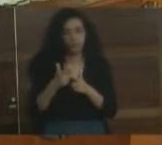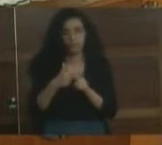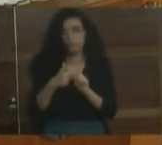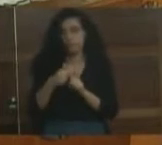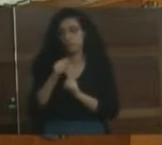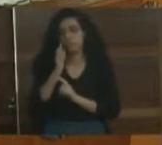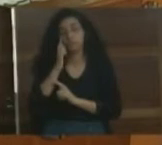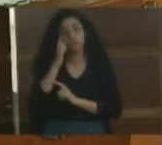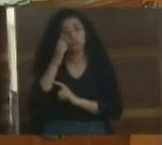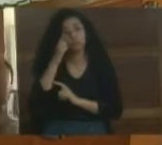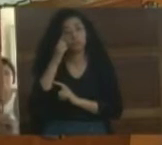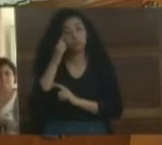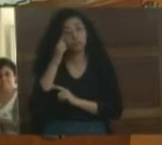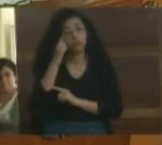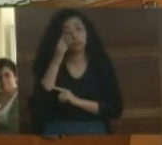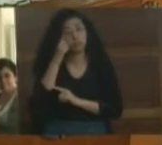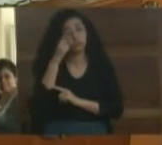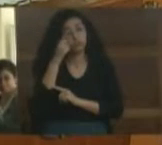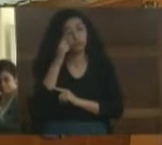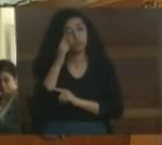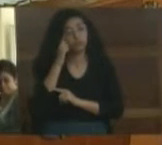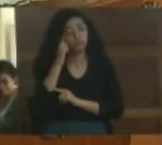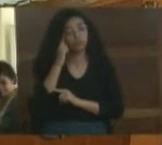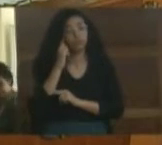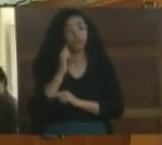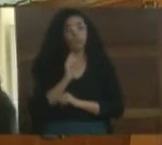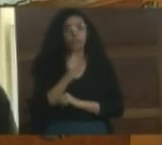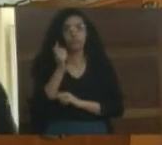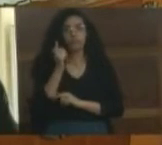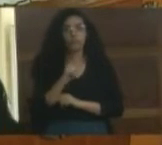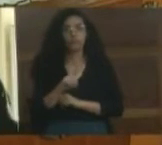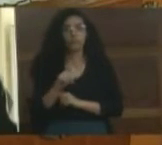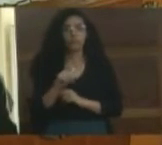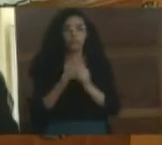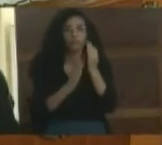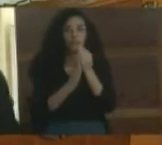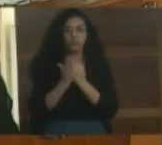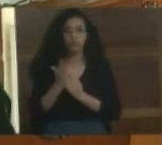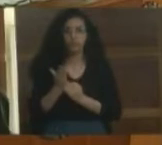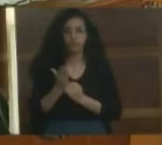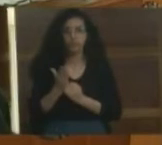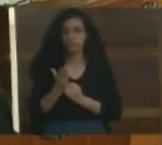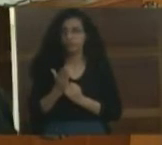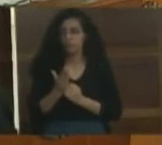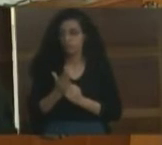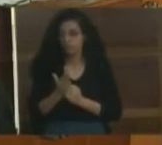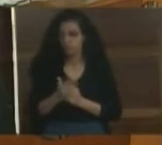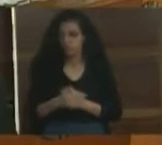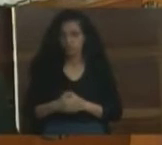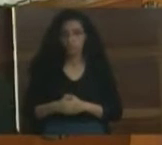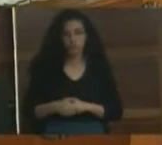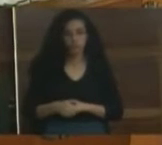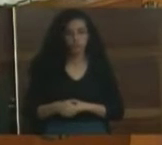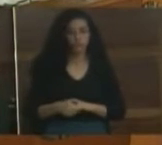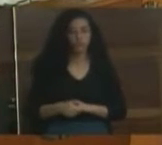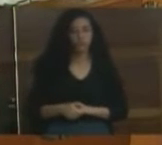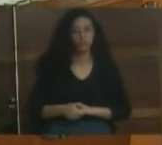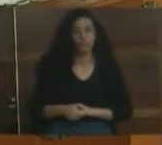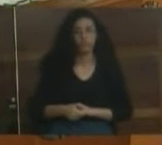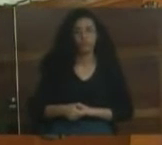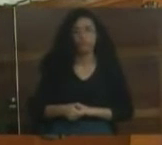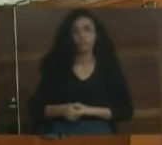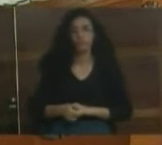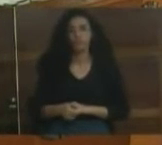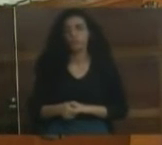nós conseguimos reduzia significativa mente né principalmente a questão tributária que ela muito